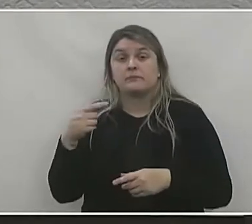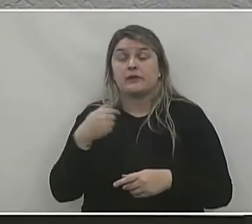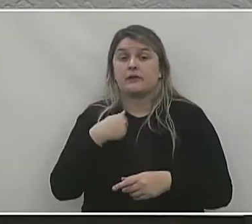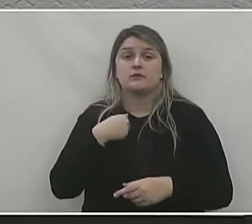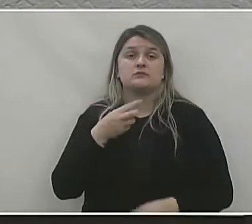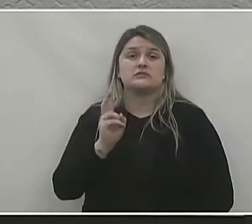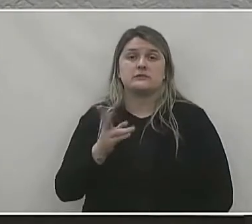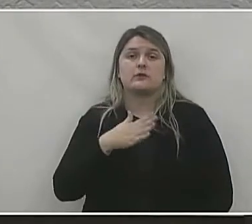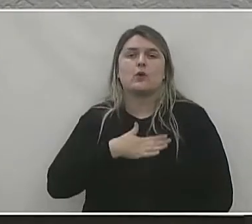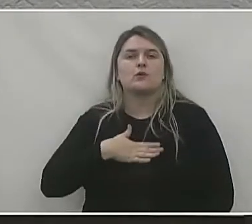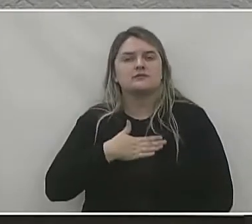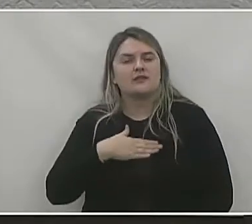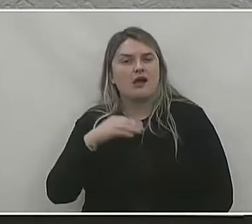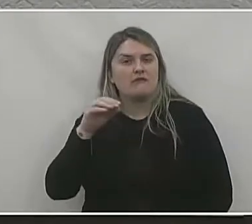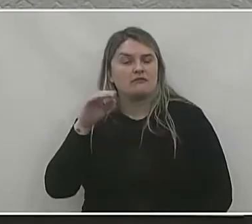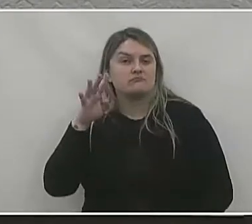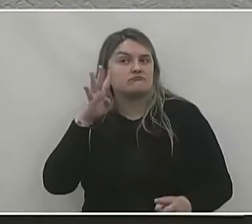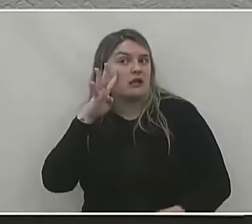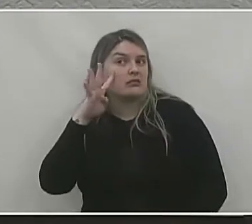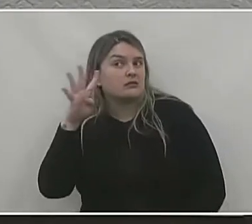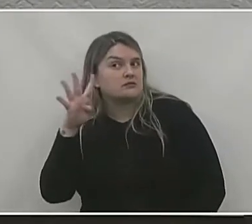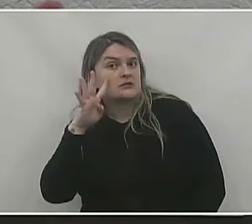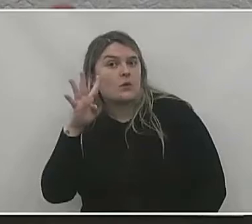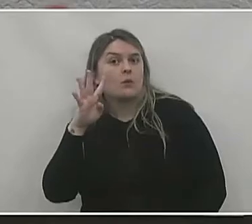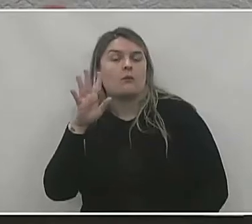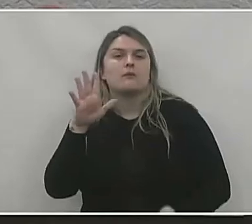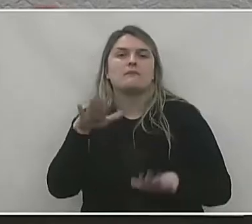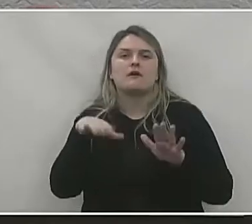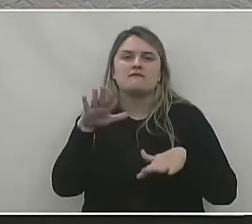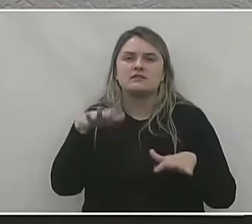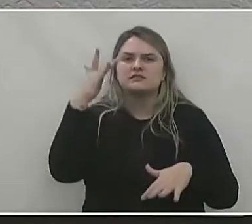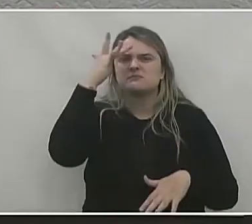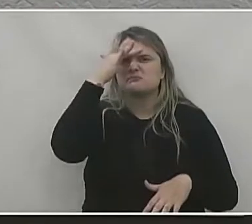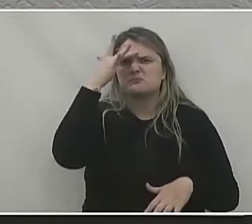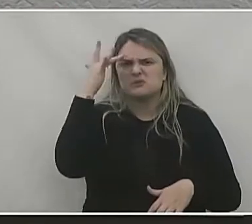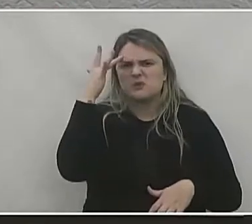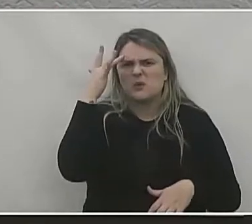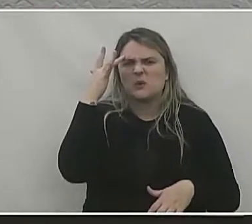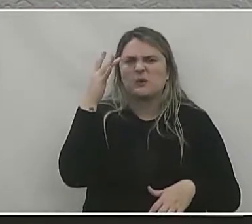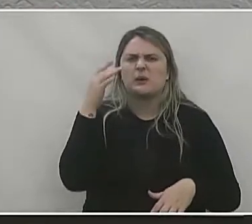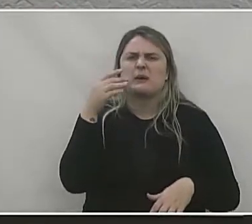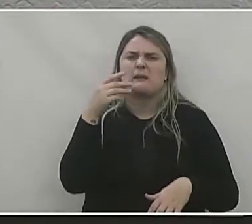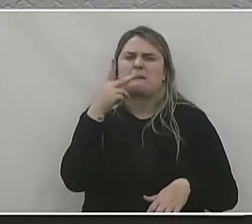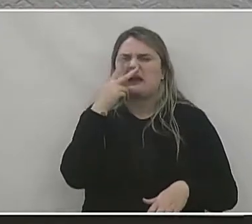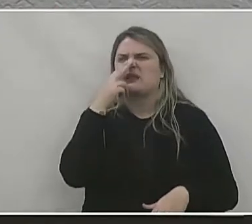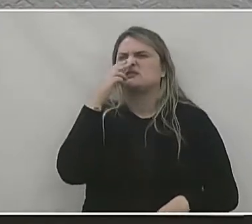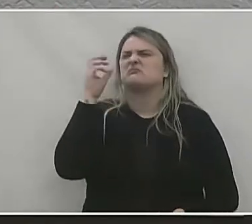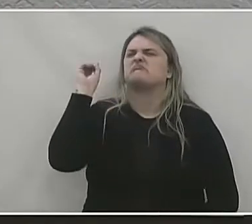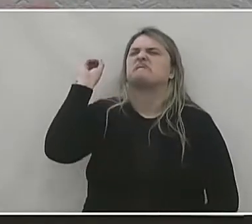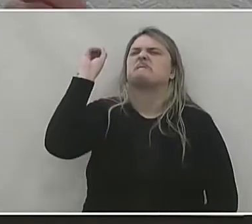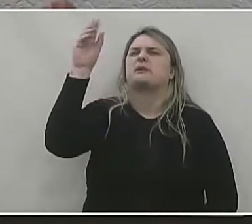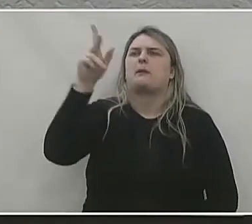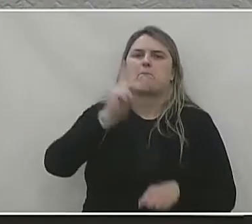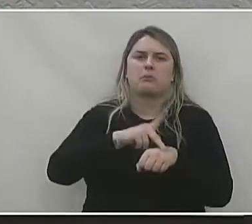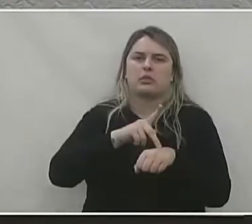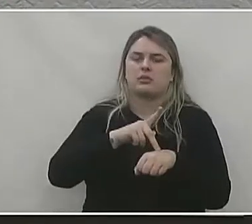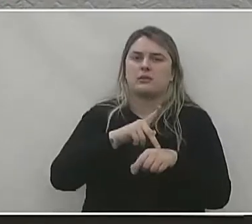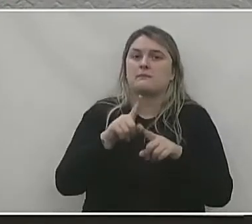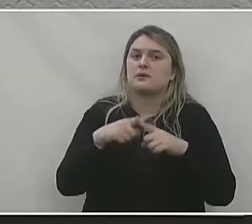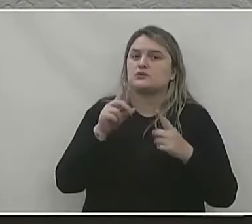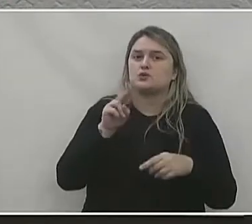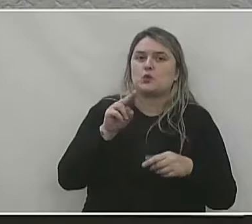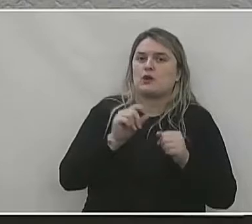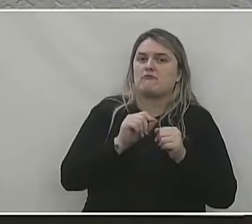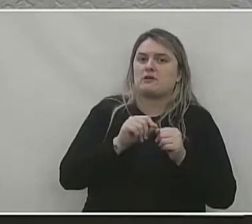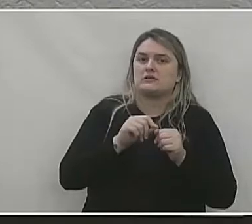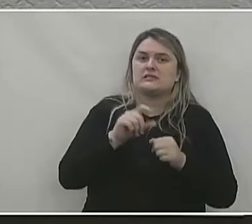sempre gostei de ficar ligado. Eu sei que muitas vezes as pessoas elas atiram pedras, mas elas não sabem fazer. Aí quando